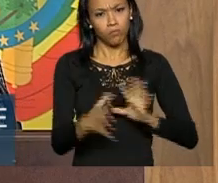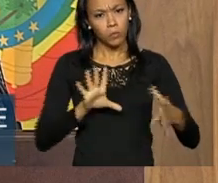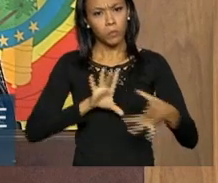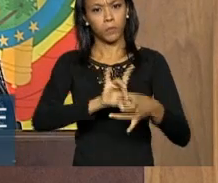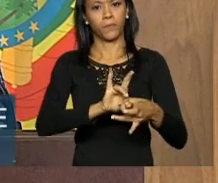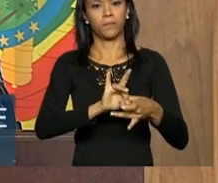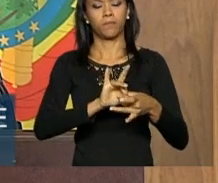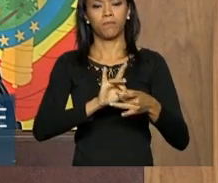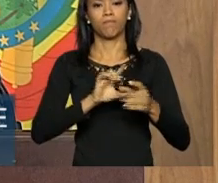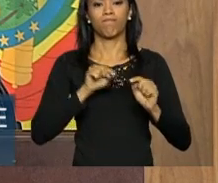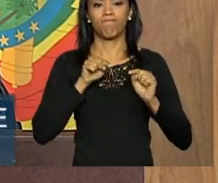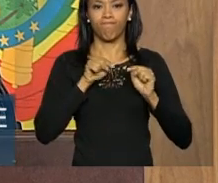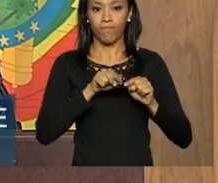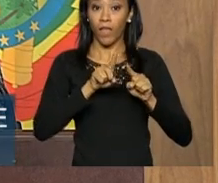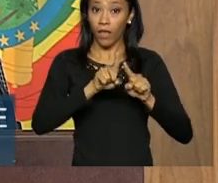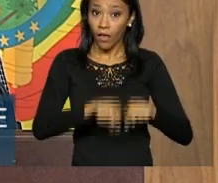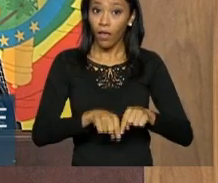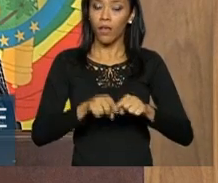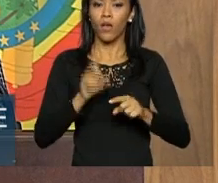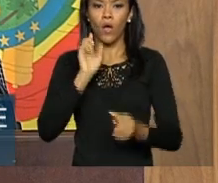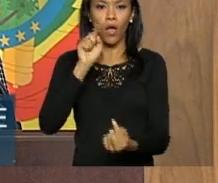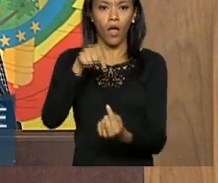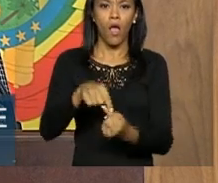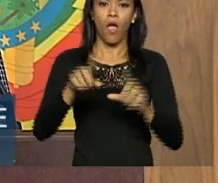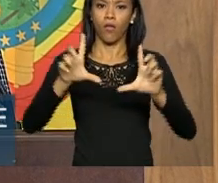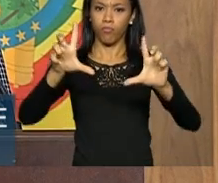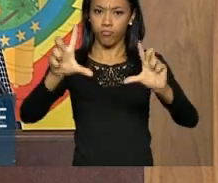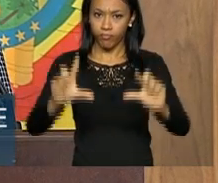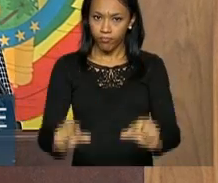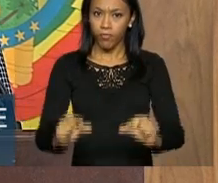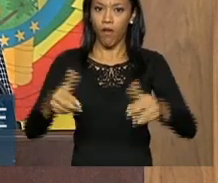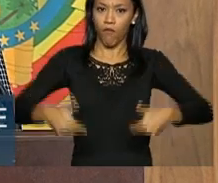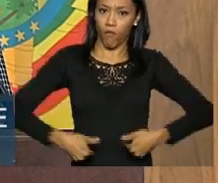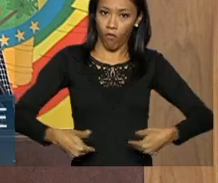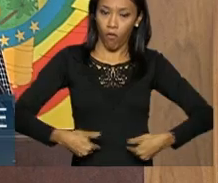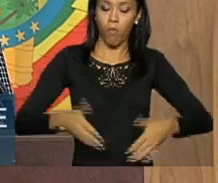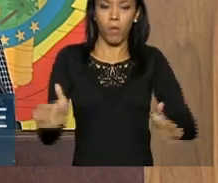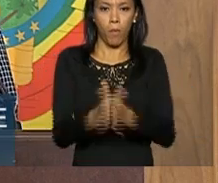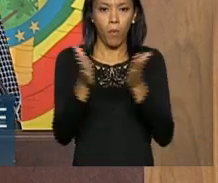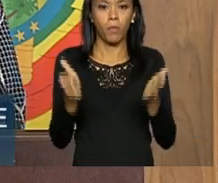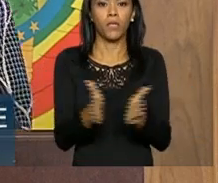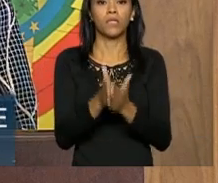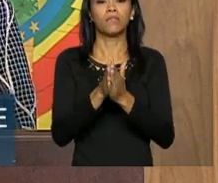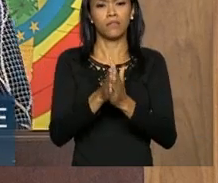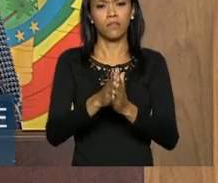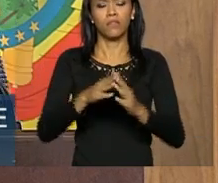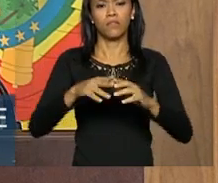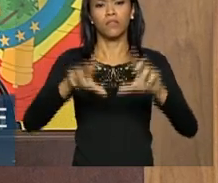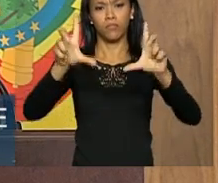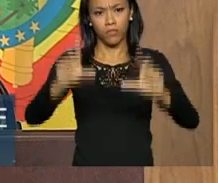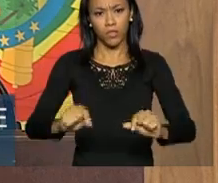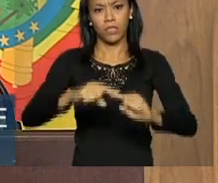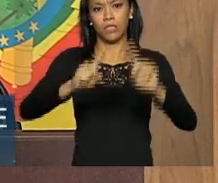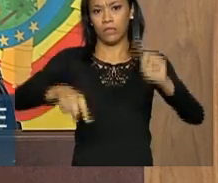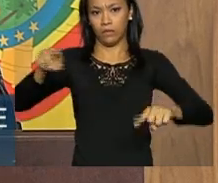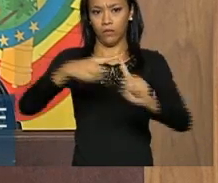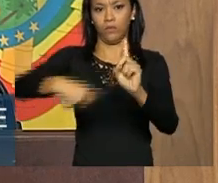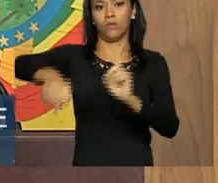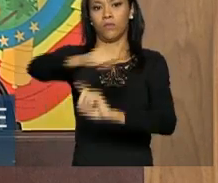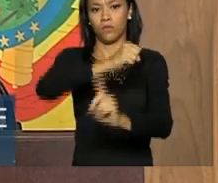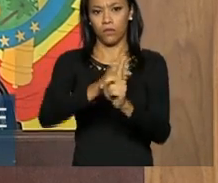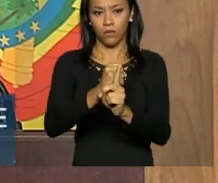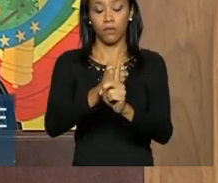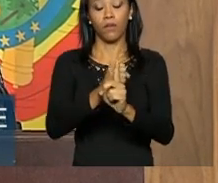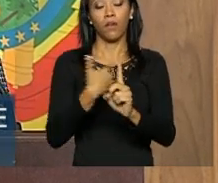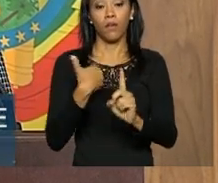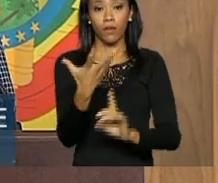à eliminação da fome e à redução da pobreza e da desigualdade. Gostaria, nesse